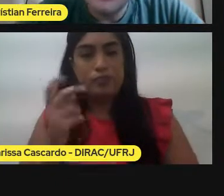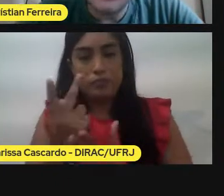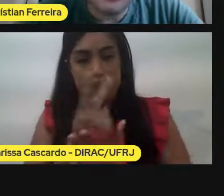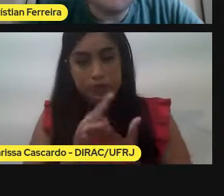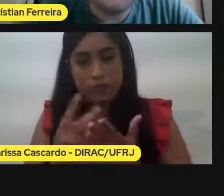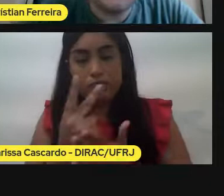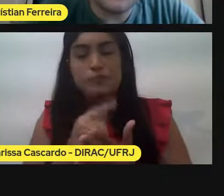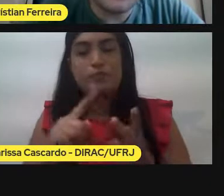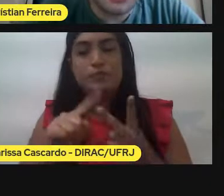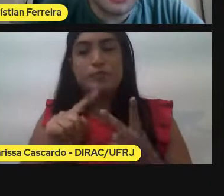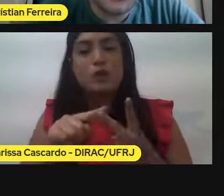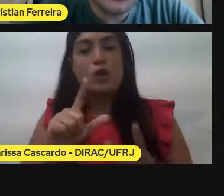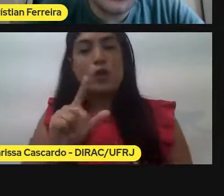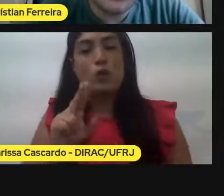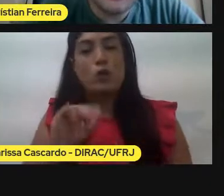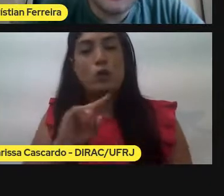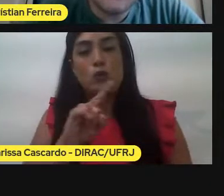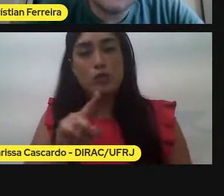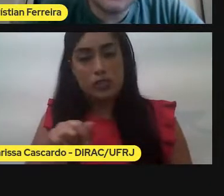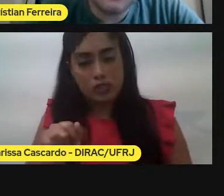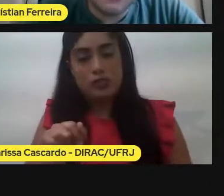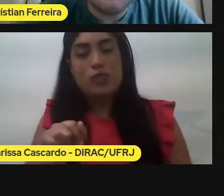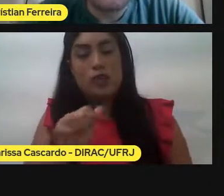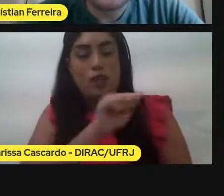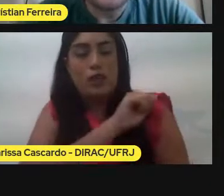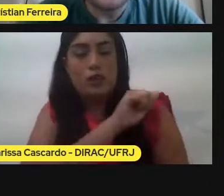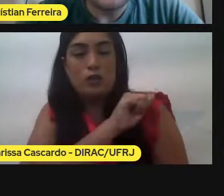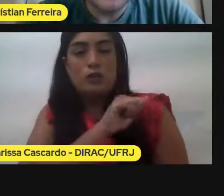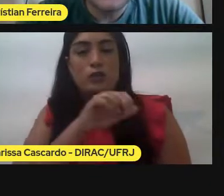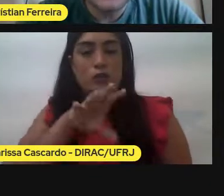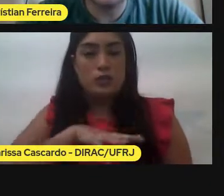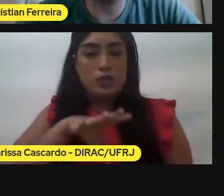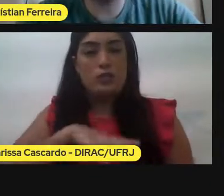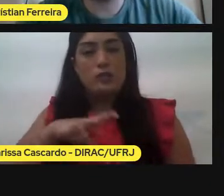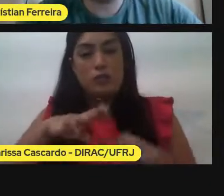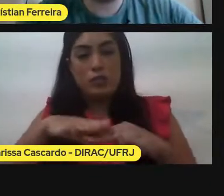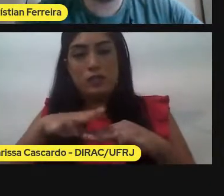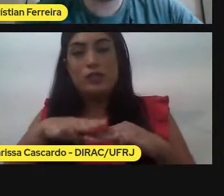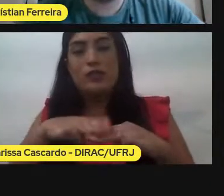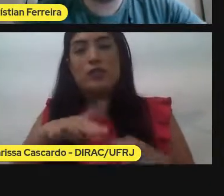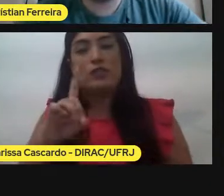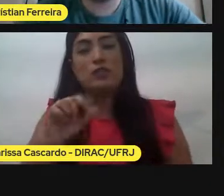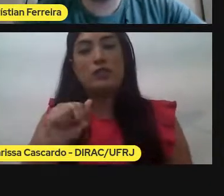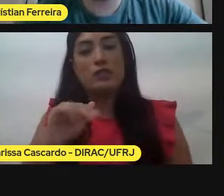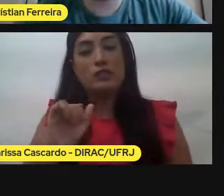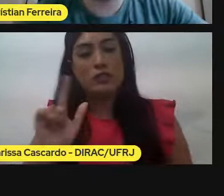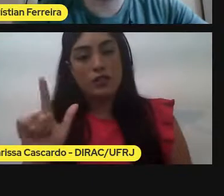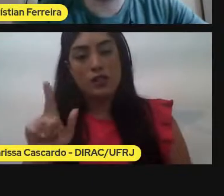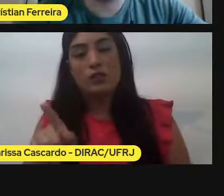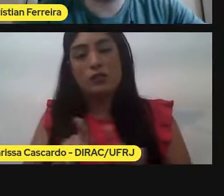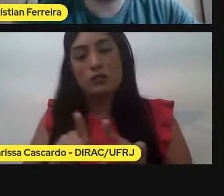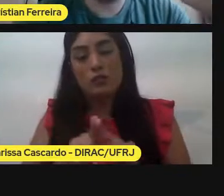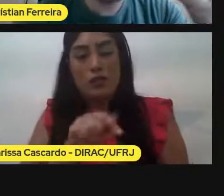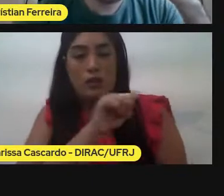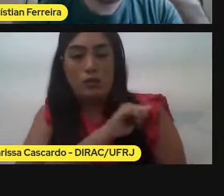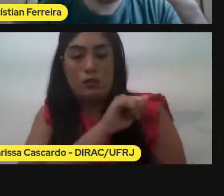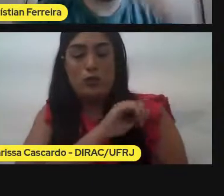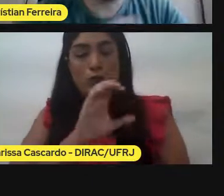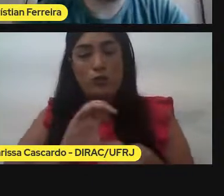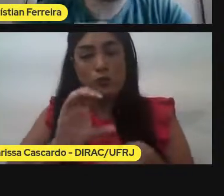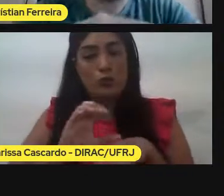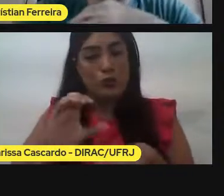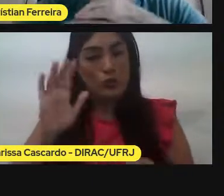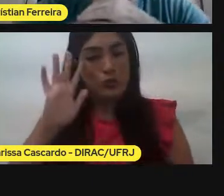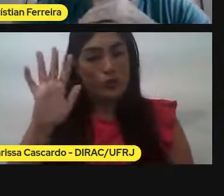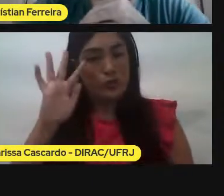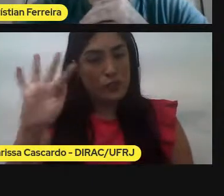e Daniel Pimentel, que é aluno de filosofia. Certo? E também nós teremos, né, uma convidada especial, que